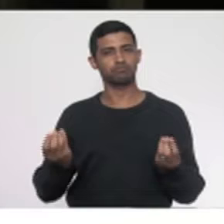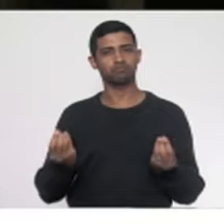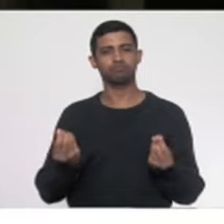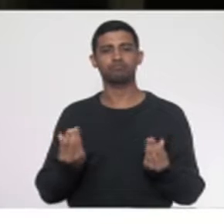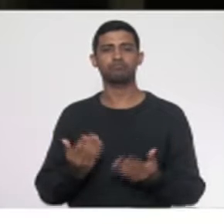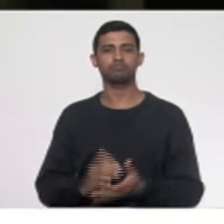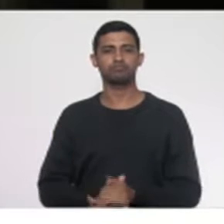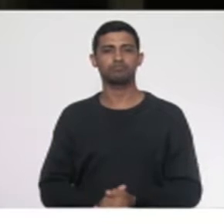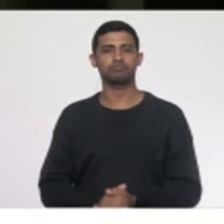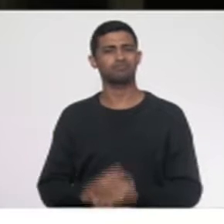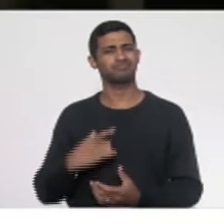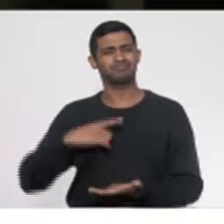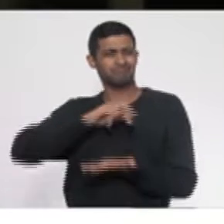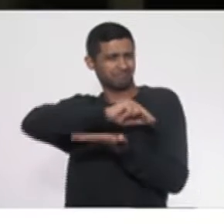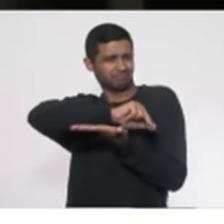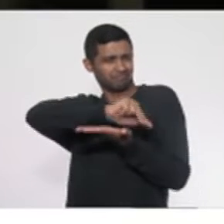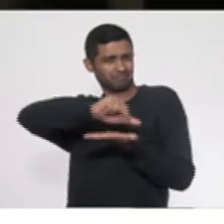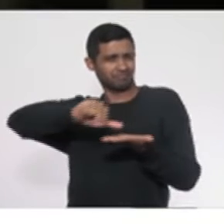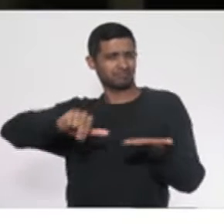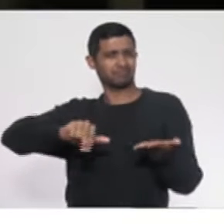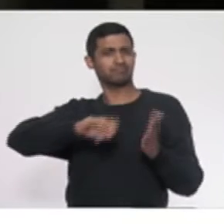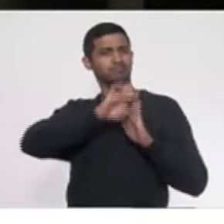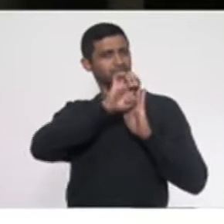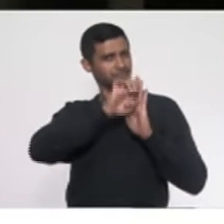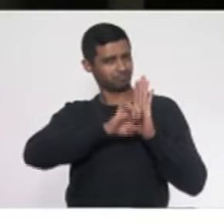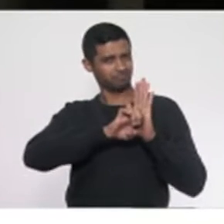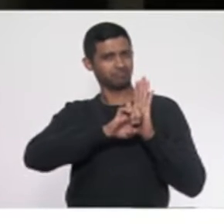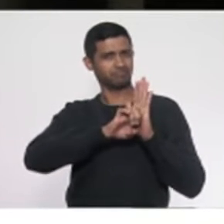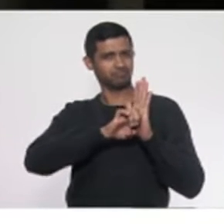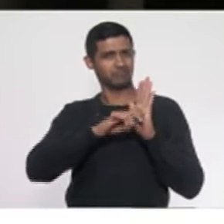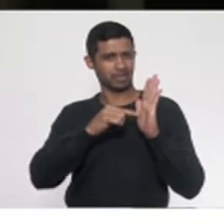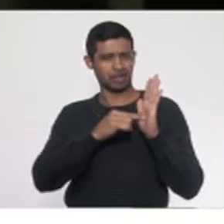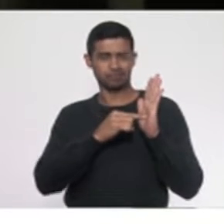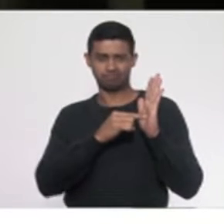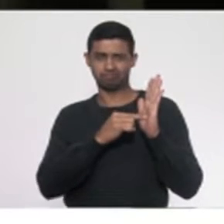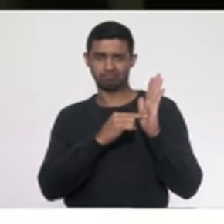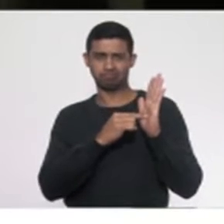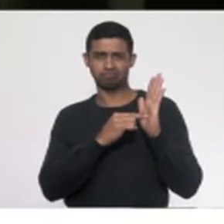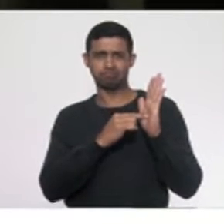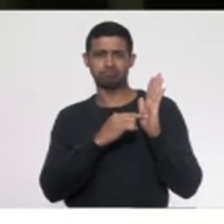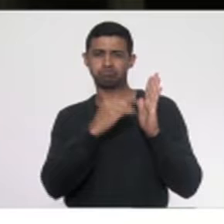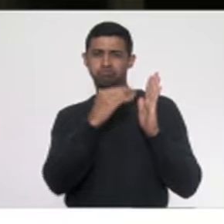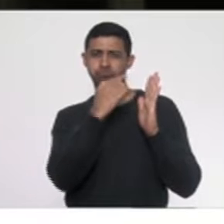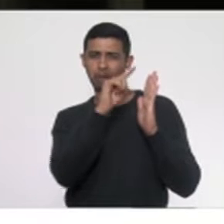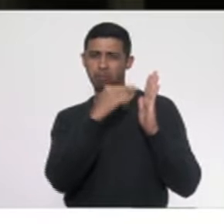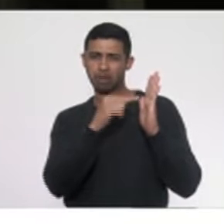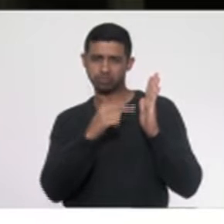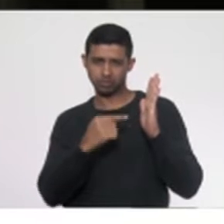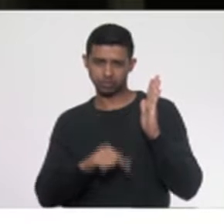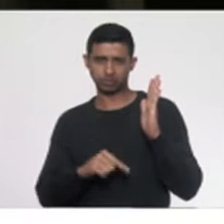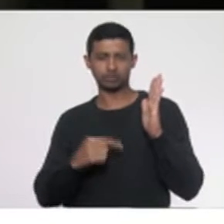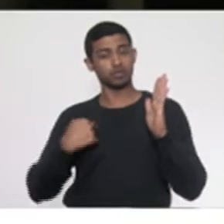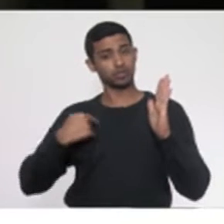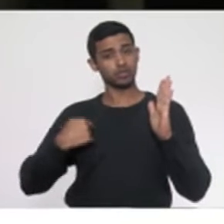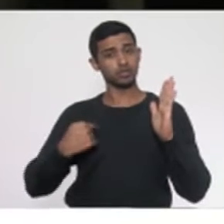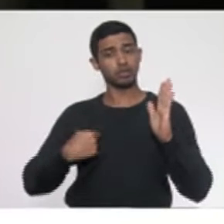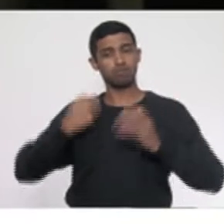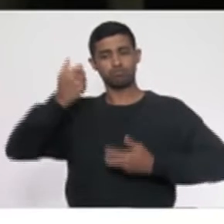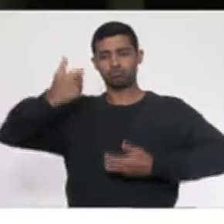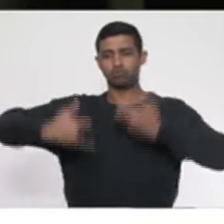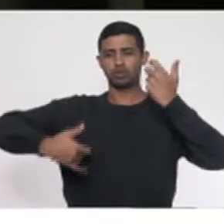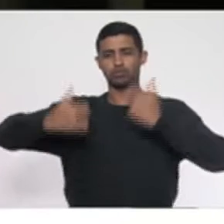de emendas bastante acentuado. Então, meu parecer